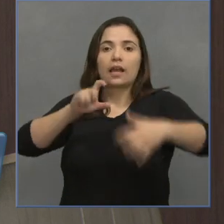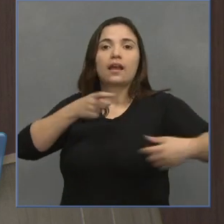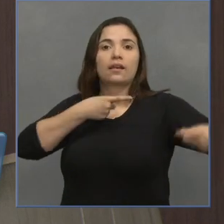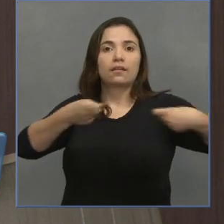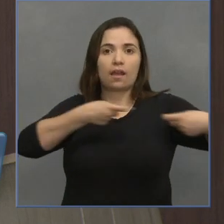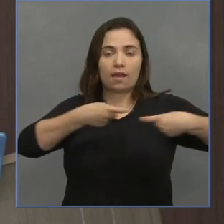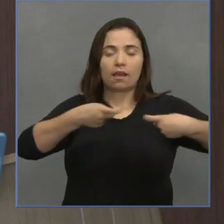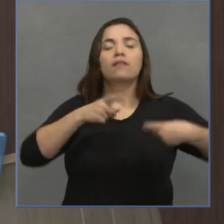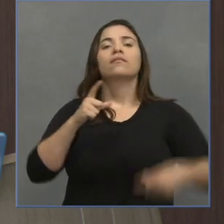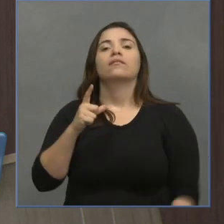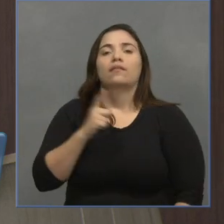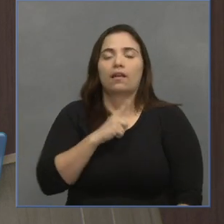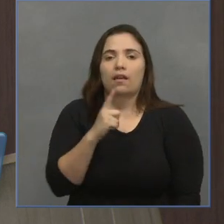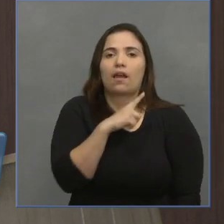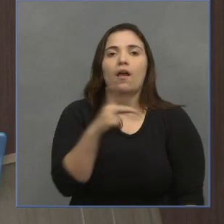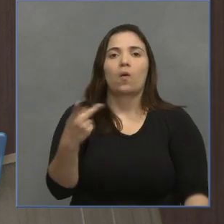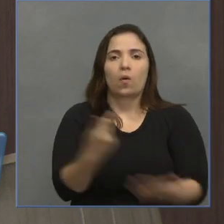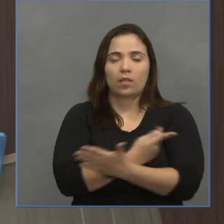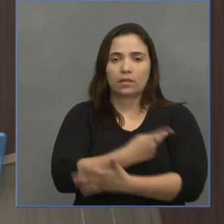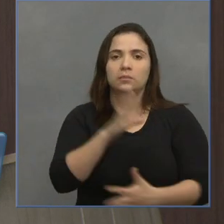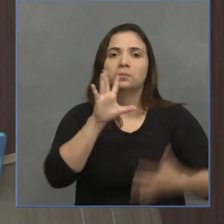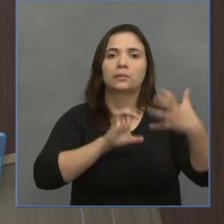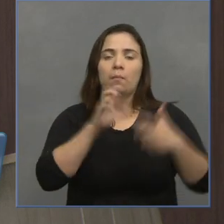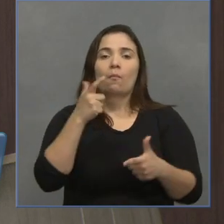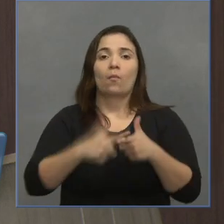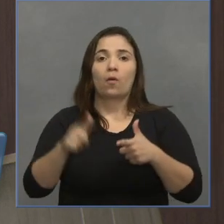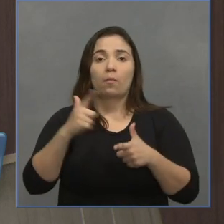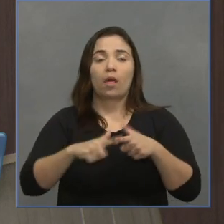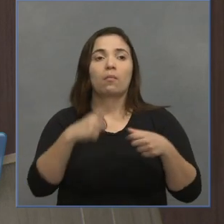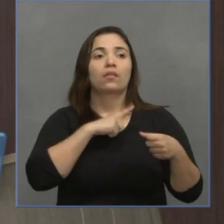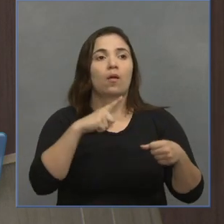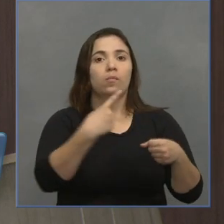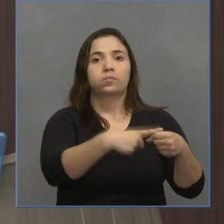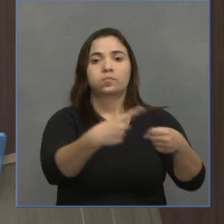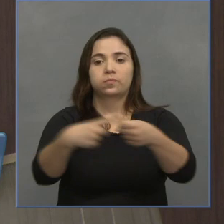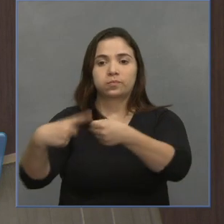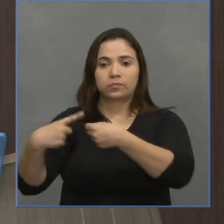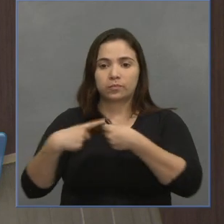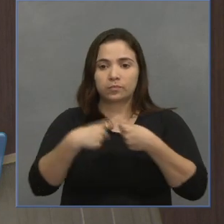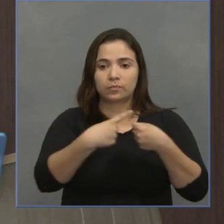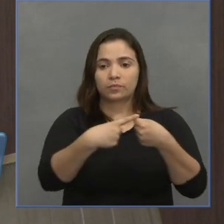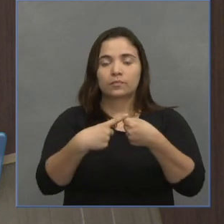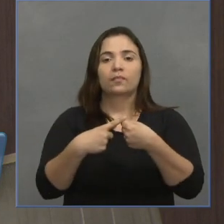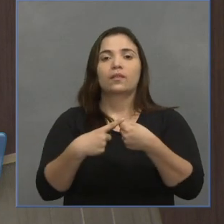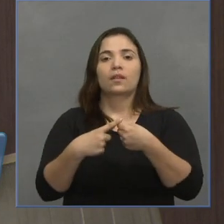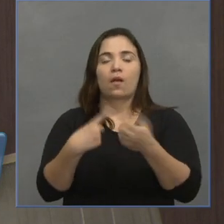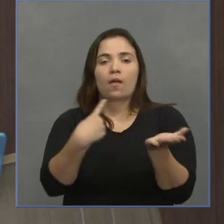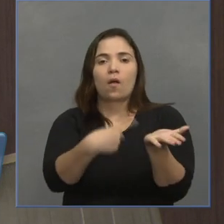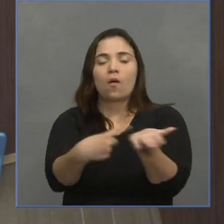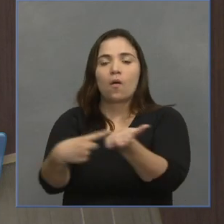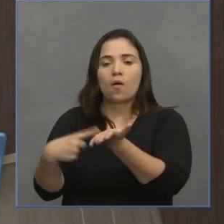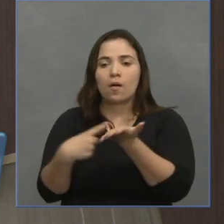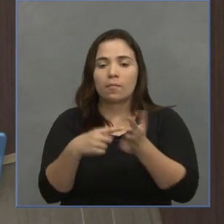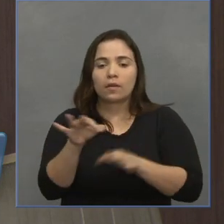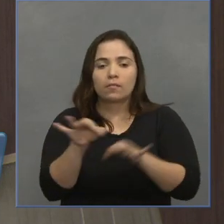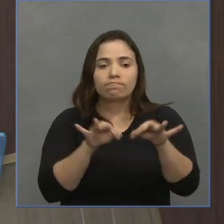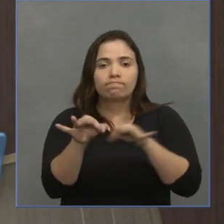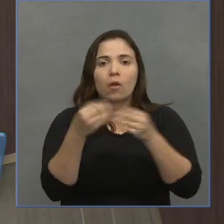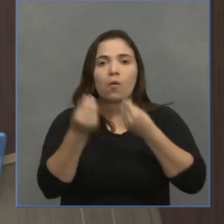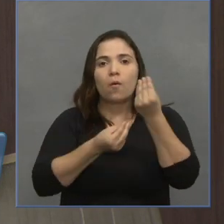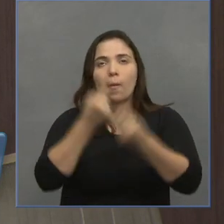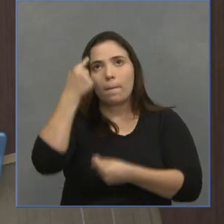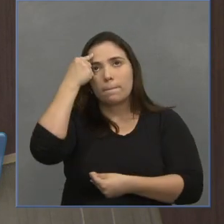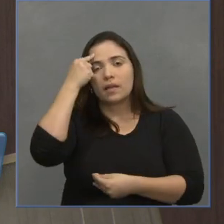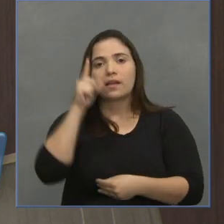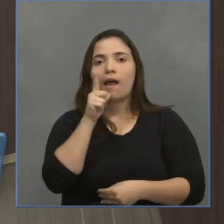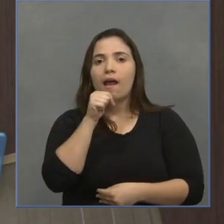graves em que as comunidades se organizam para ter acesso à água contra